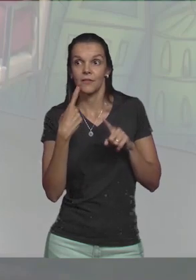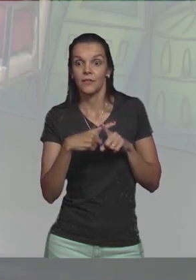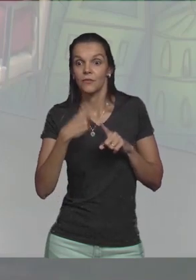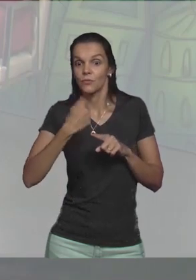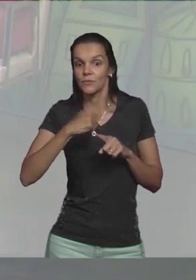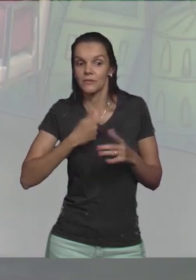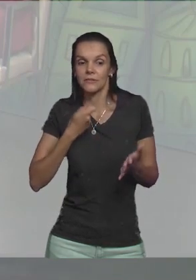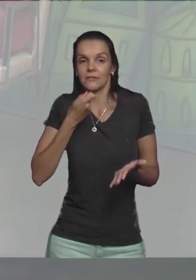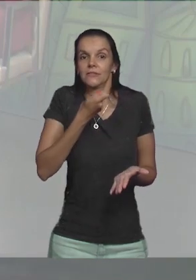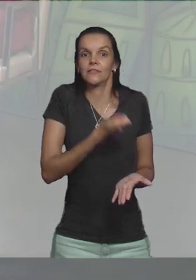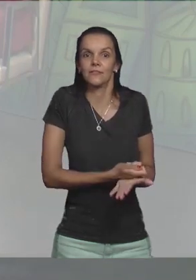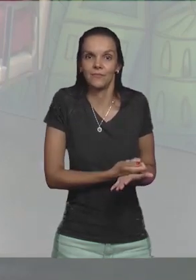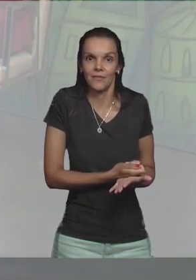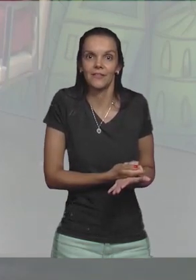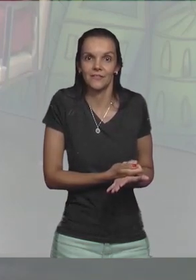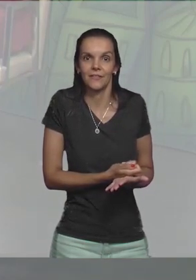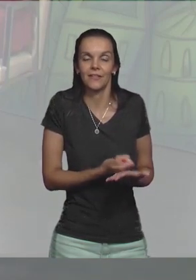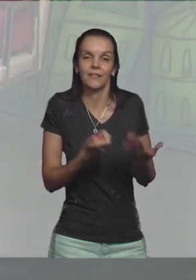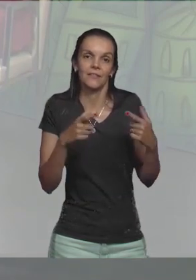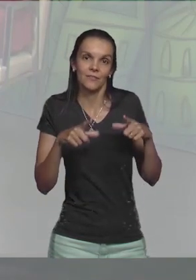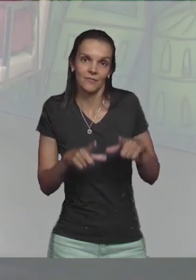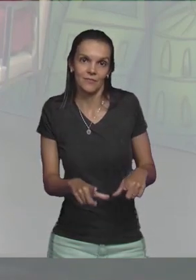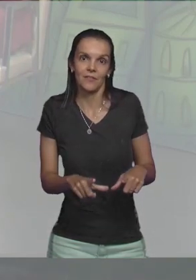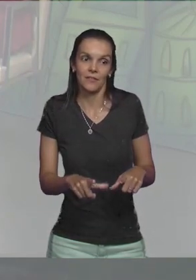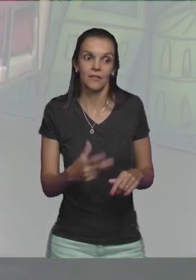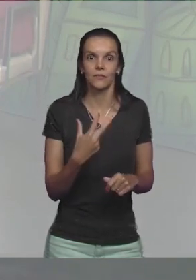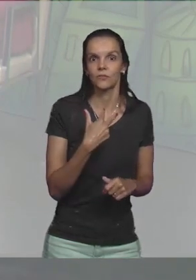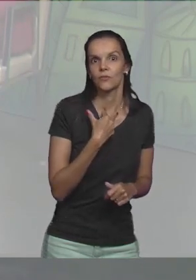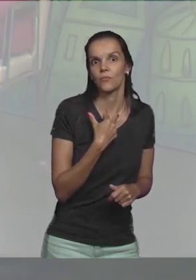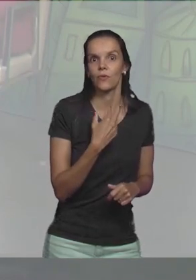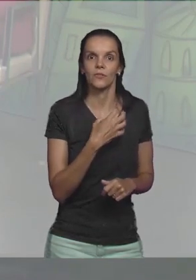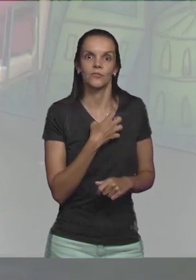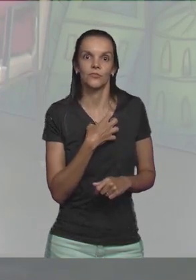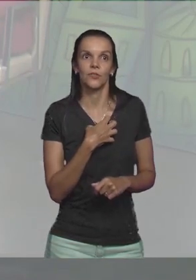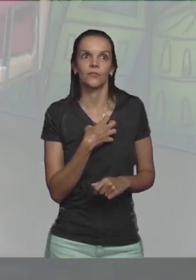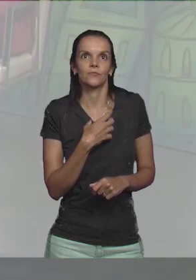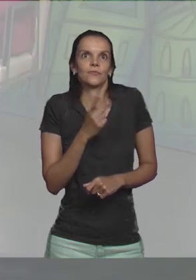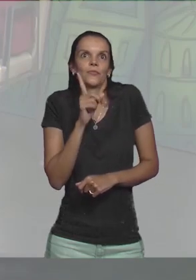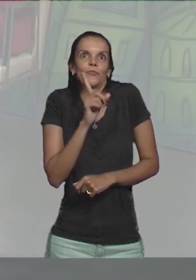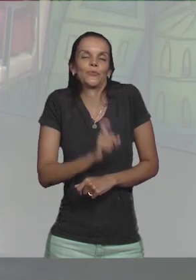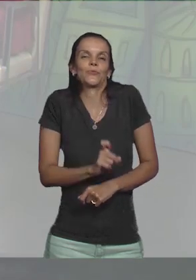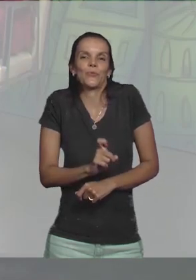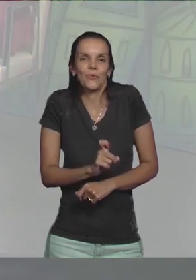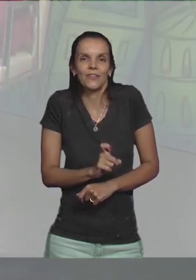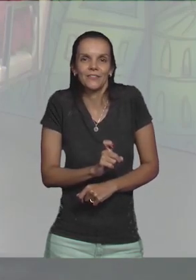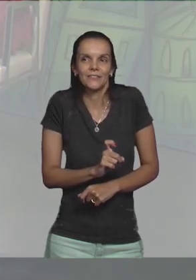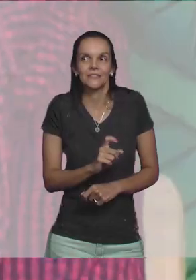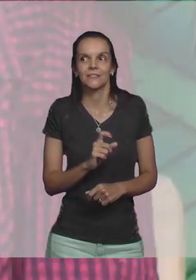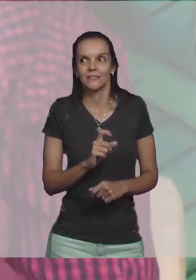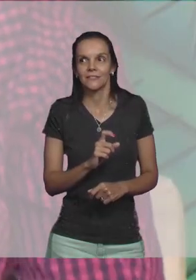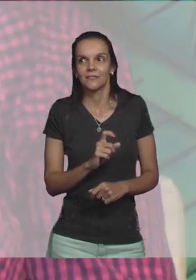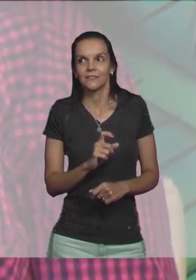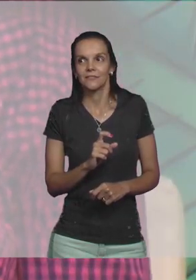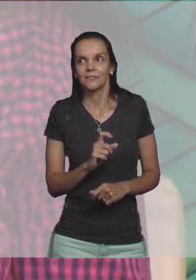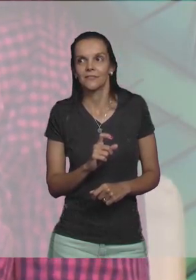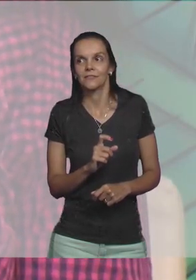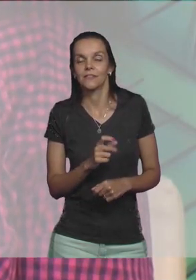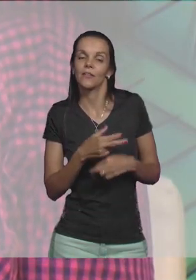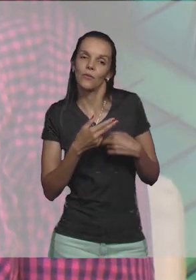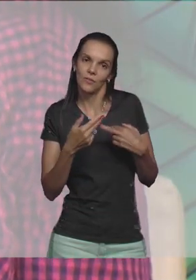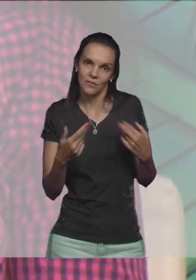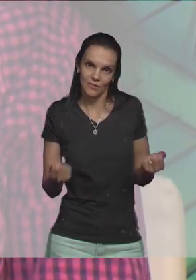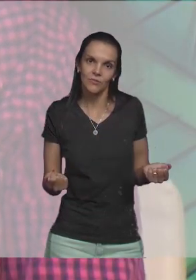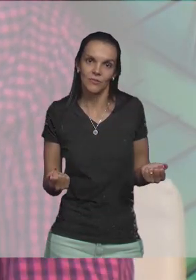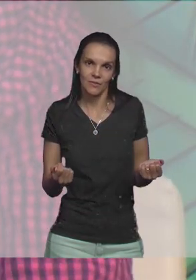num determinado lugar. E para se reafirmar naquele determinado lugar, tu não pode ser do jeito que tu é, né? Pertencer ao grupinho implica